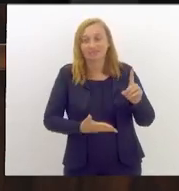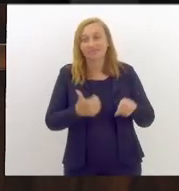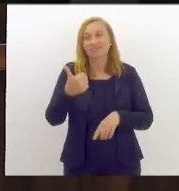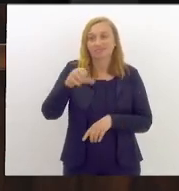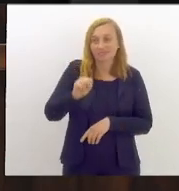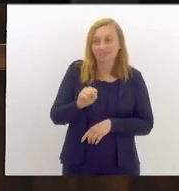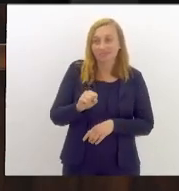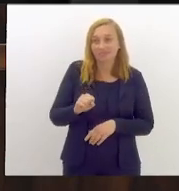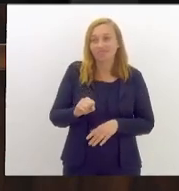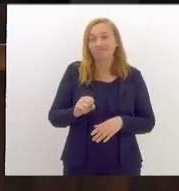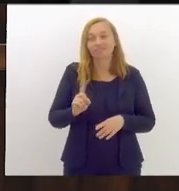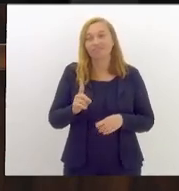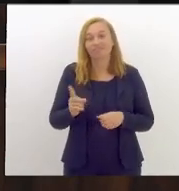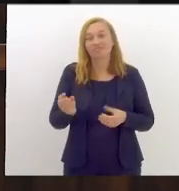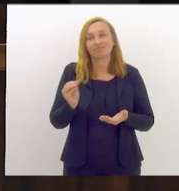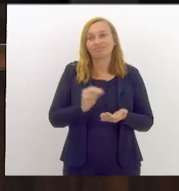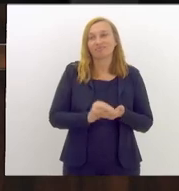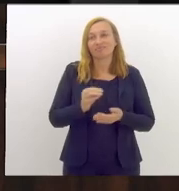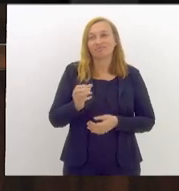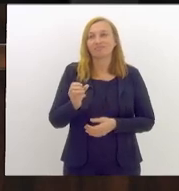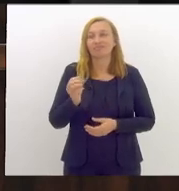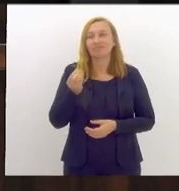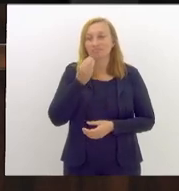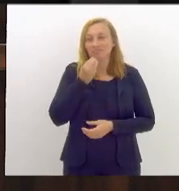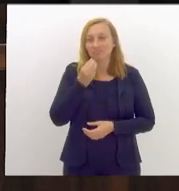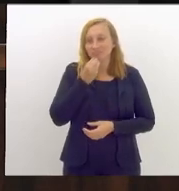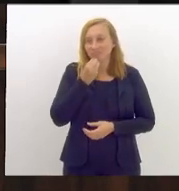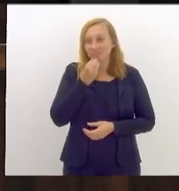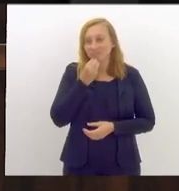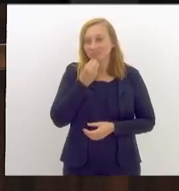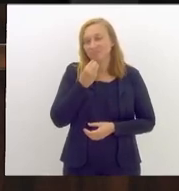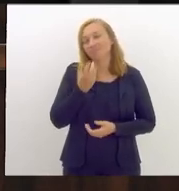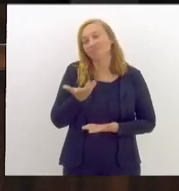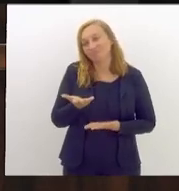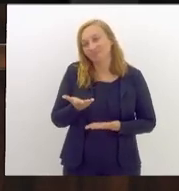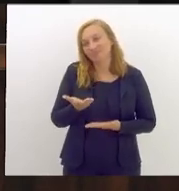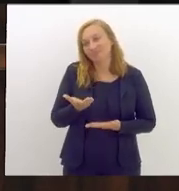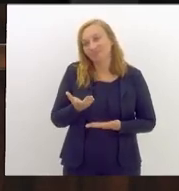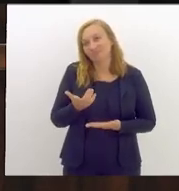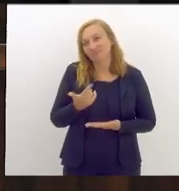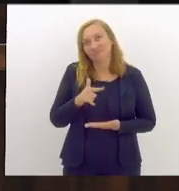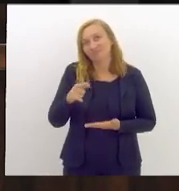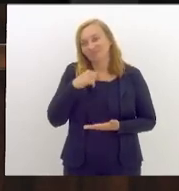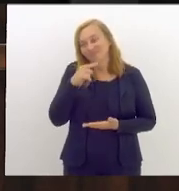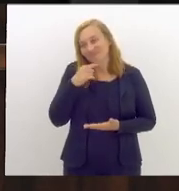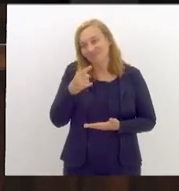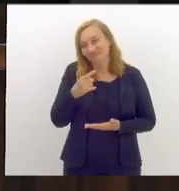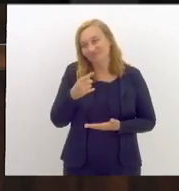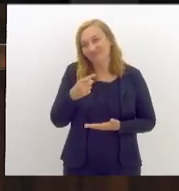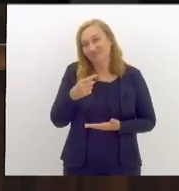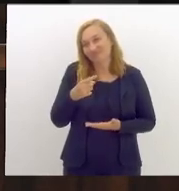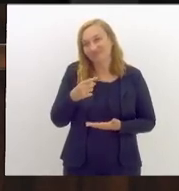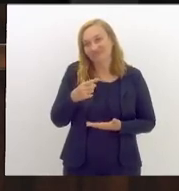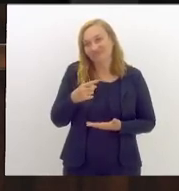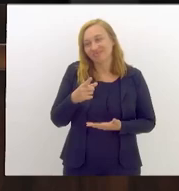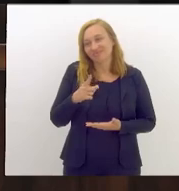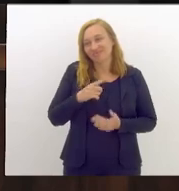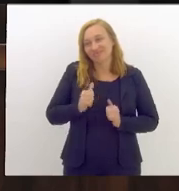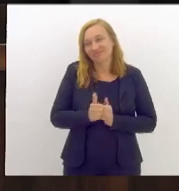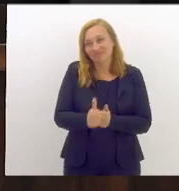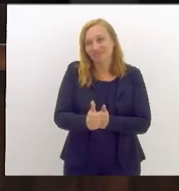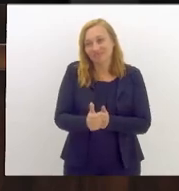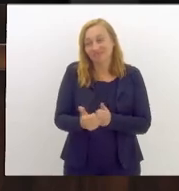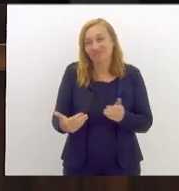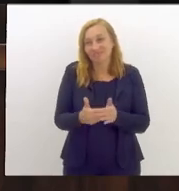18 horas mas não vai voltar oportunidade né eu não tenho dúvida que se a gente tivesse seguido